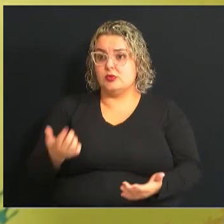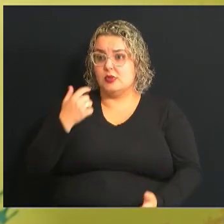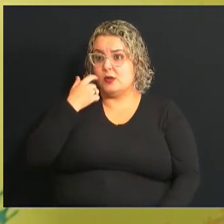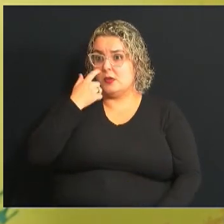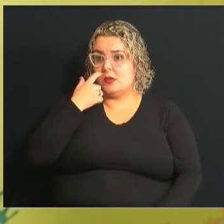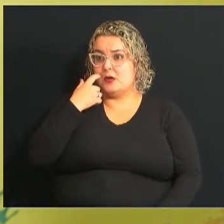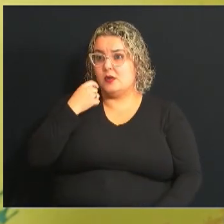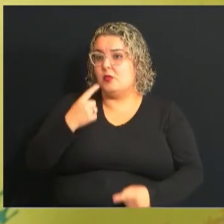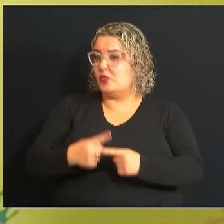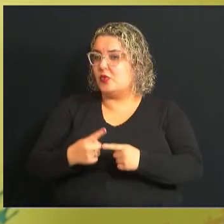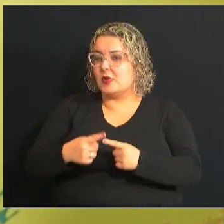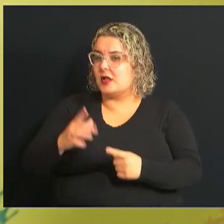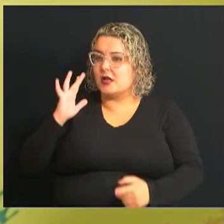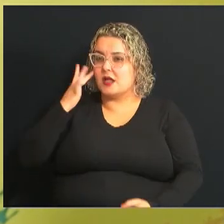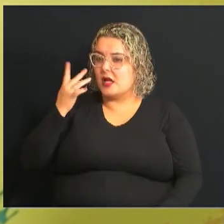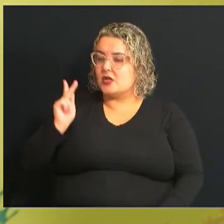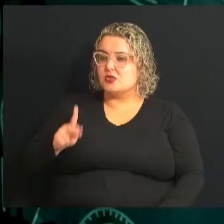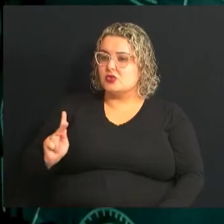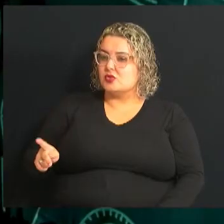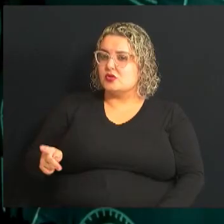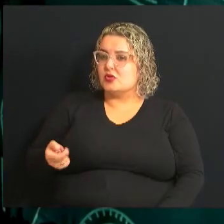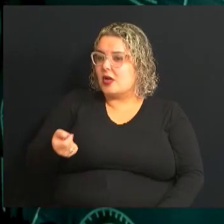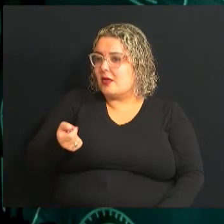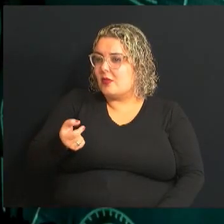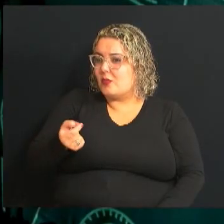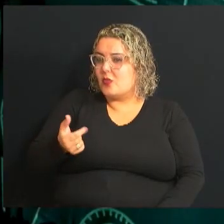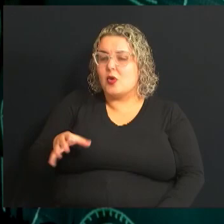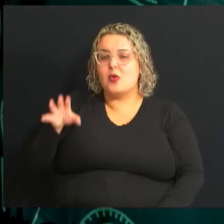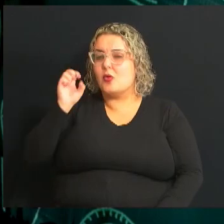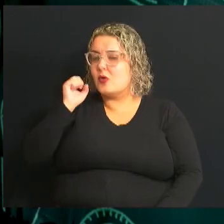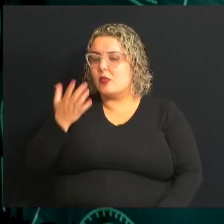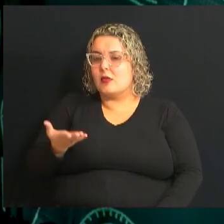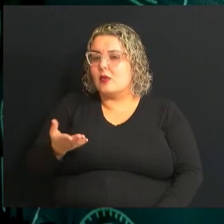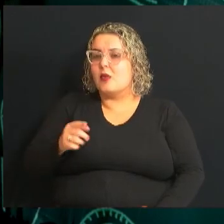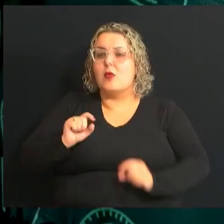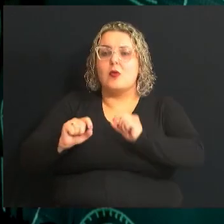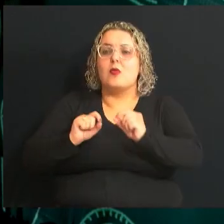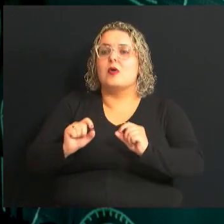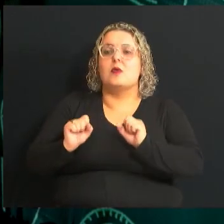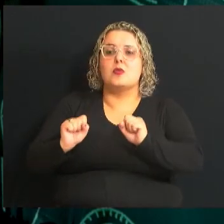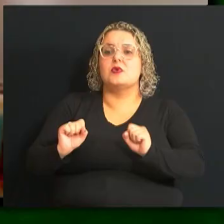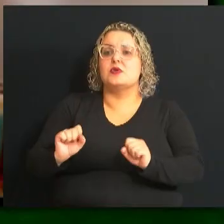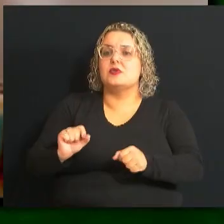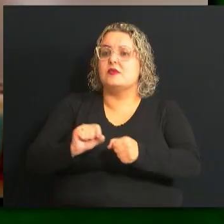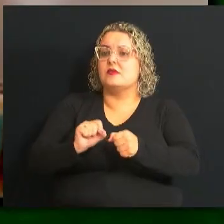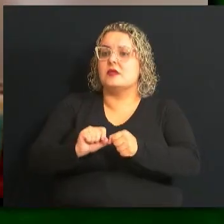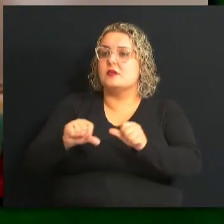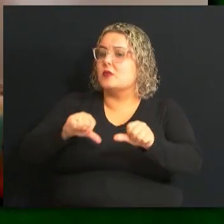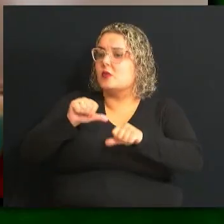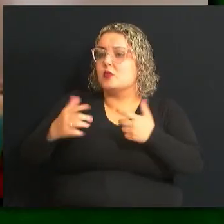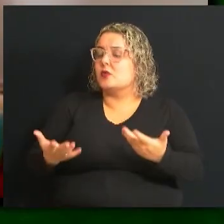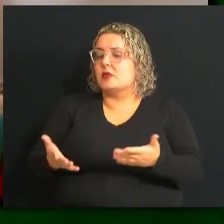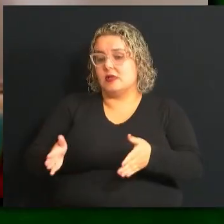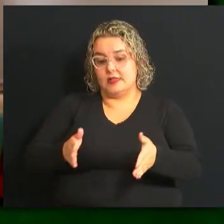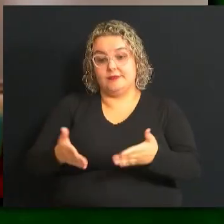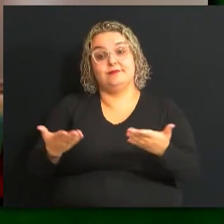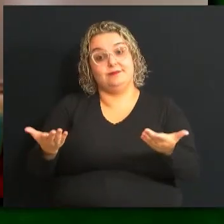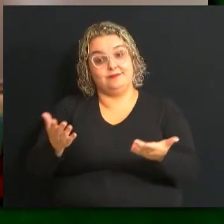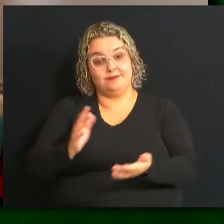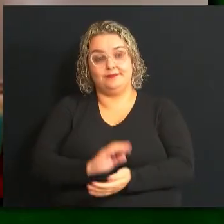senhora acha que o professor é pouco ouvido? O que poderia ser feito para mudar essa situação?